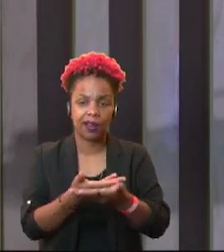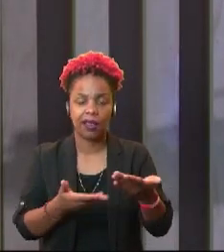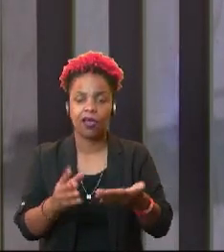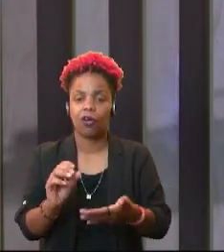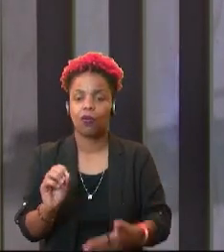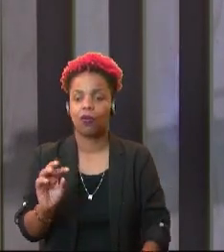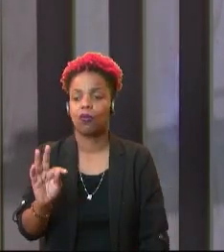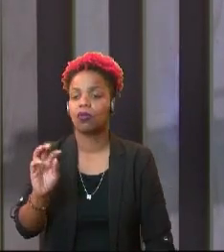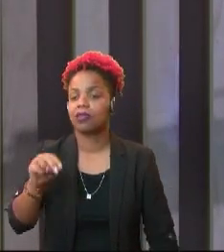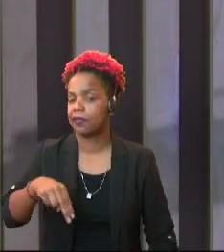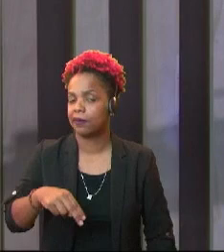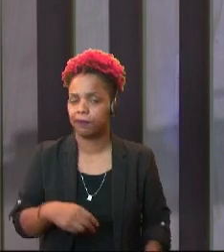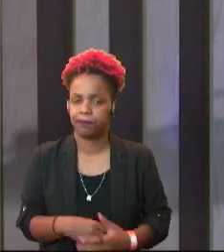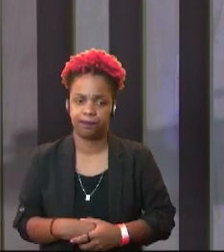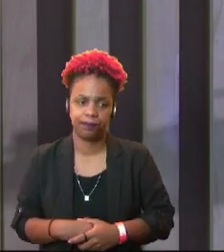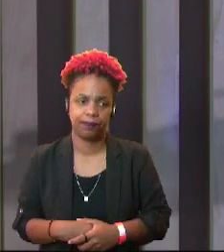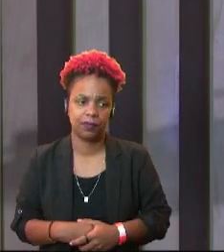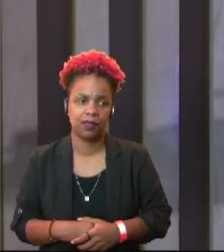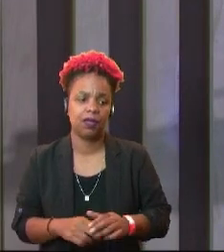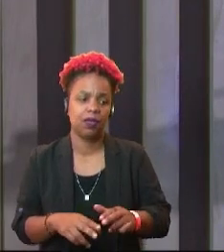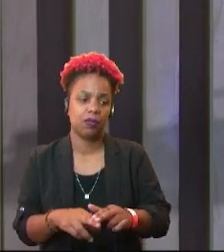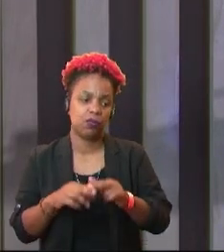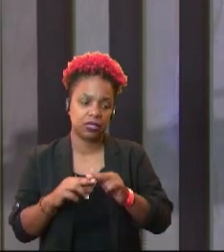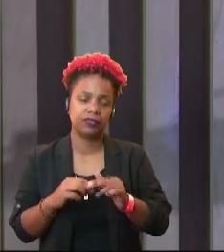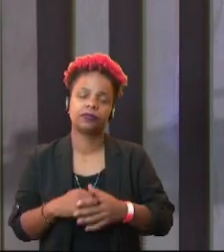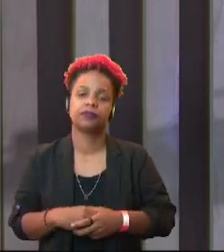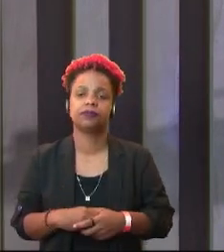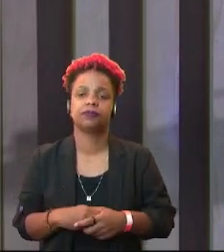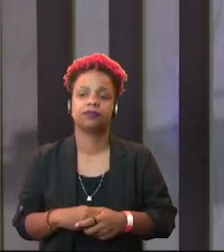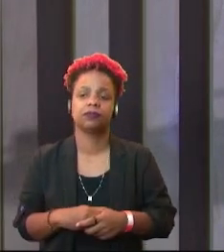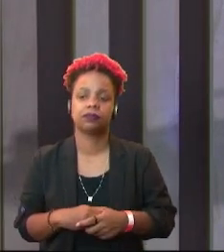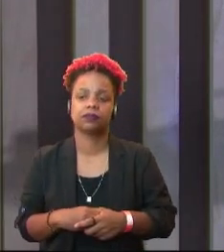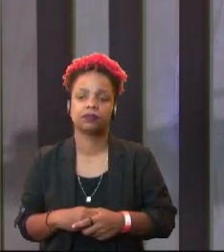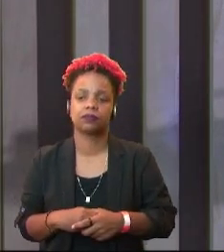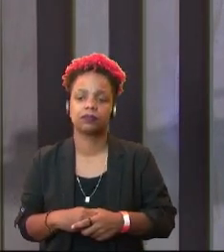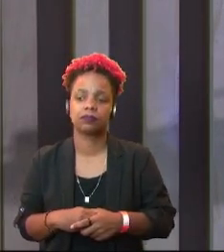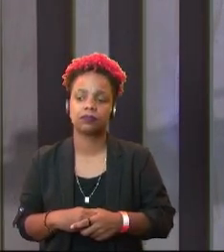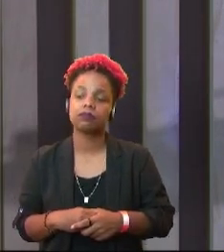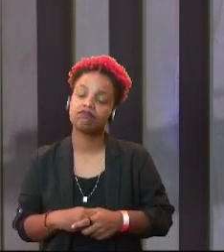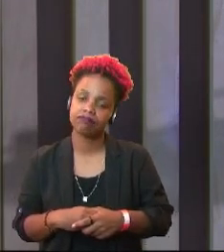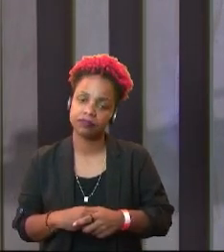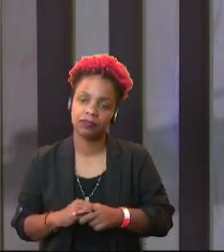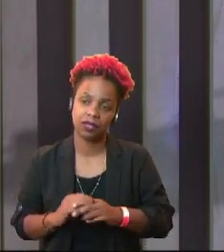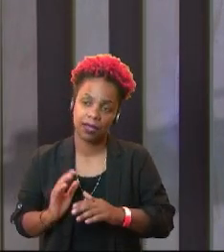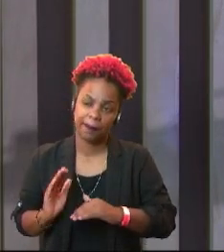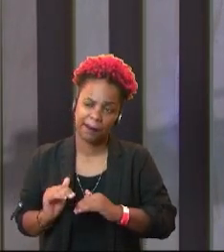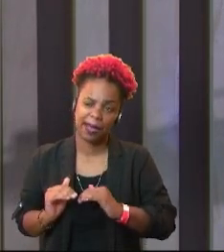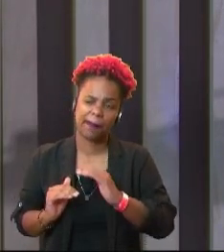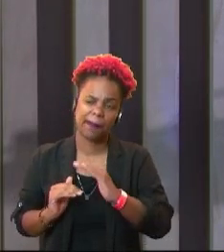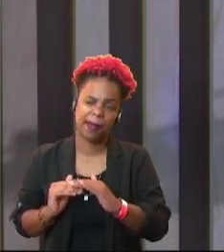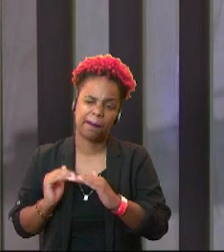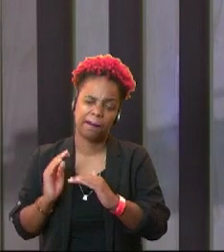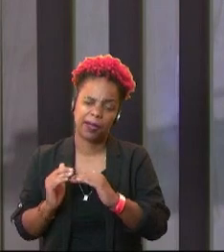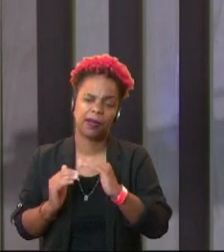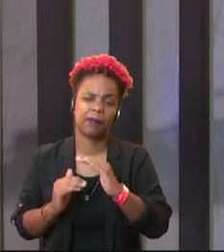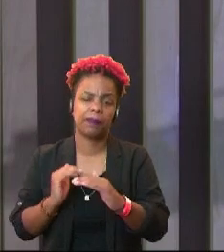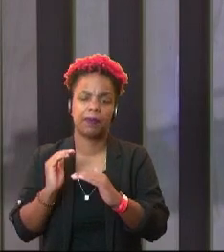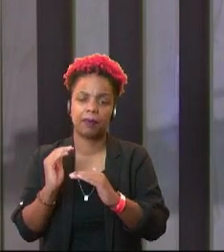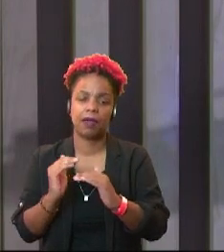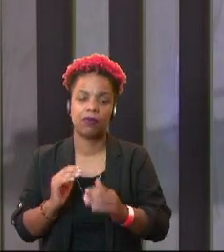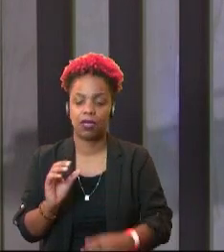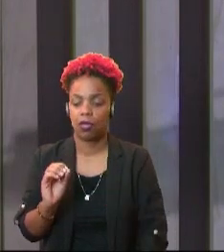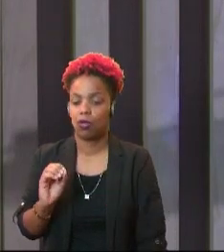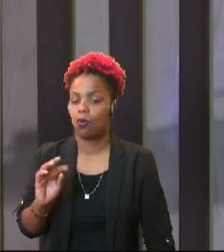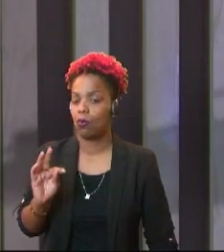OTAN. Por isso, é um pouquinho de... E dando uns passos adiante, interpretando como se a